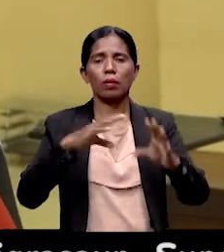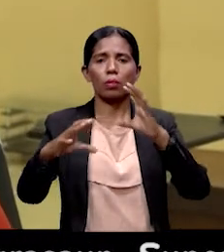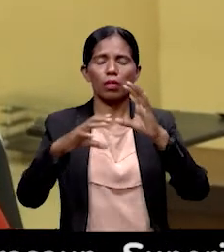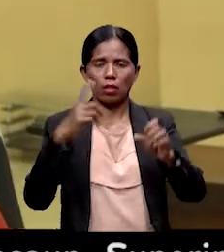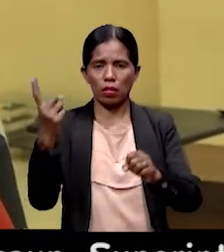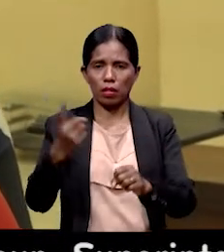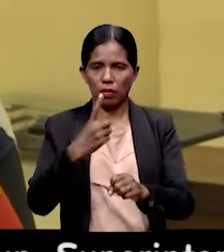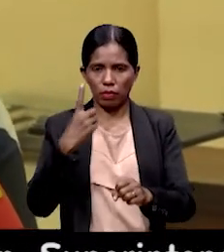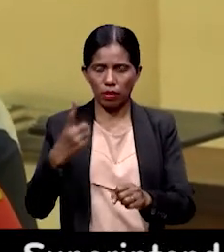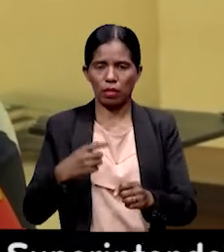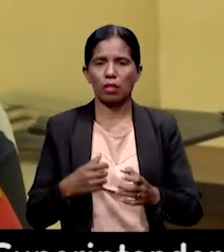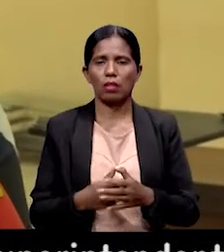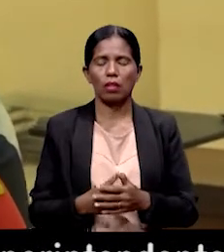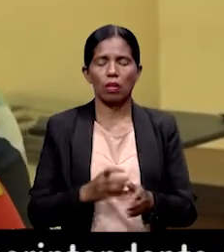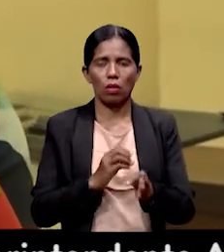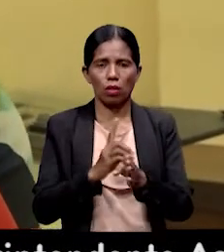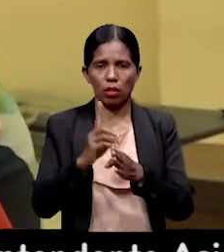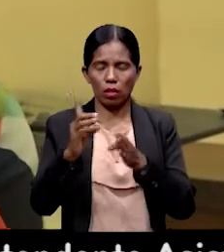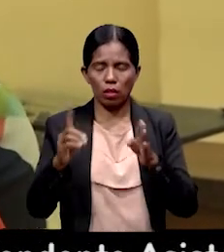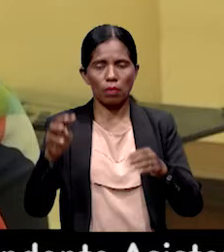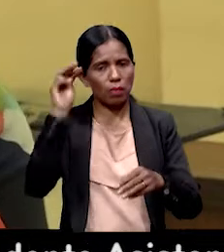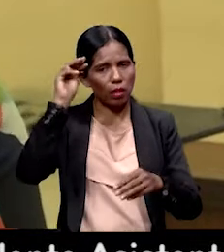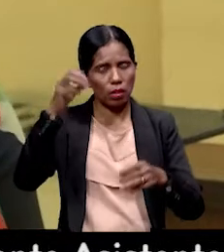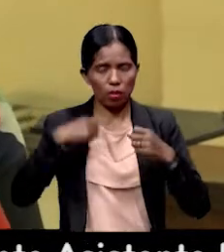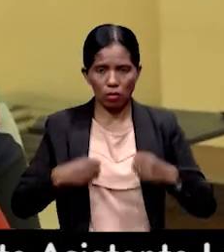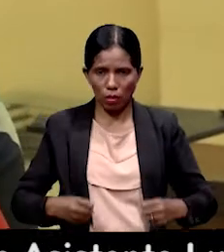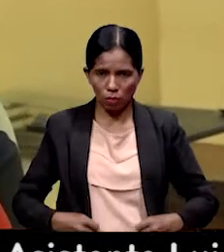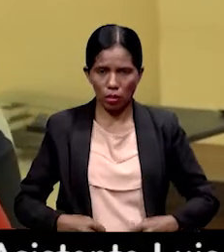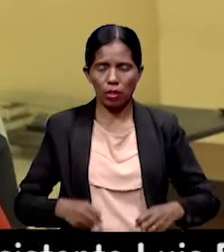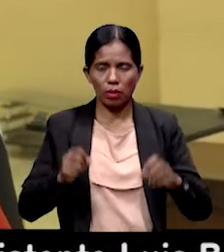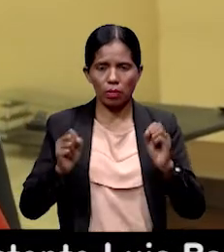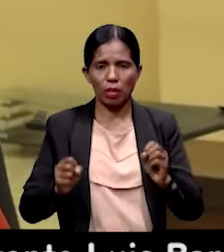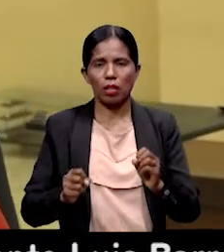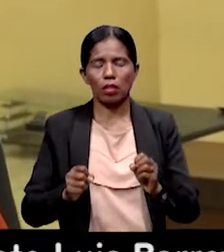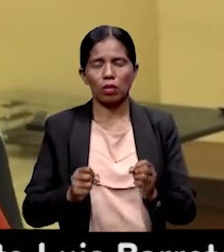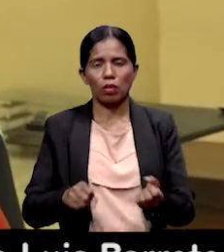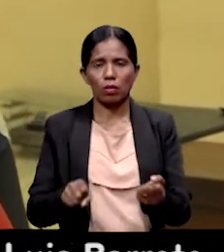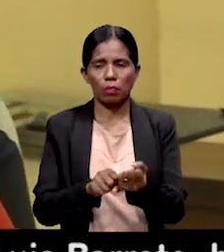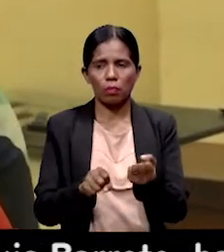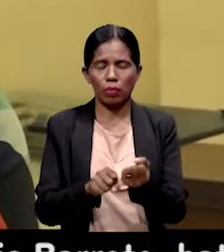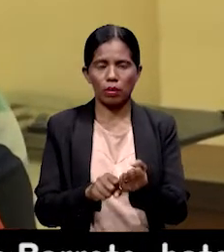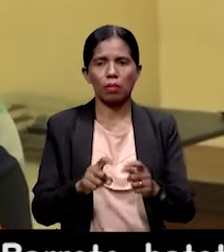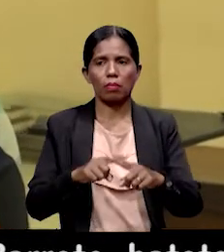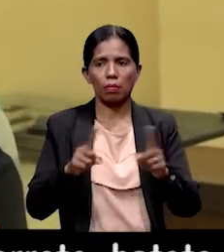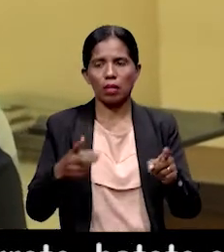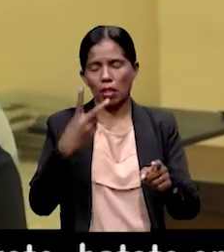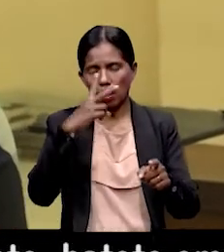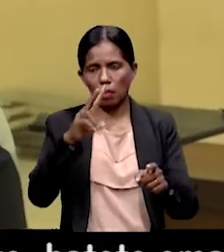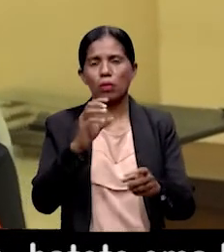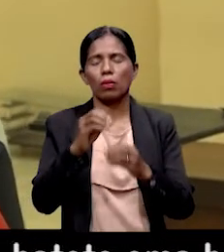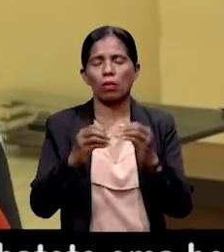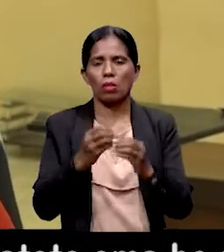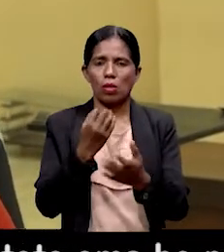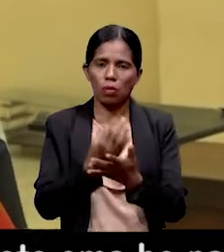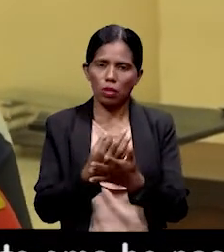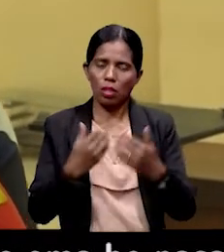ho. Direção Ministério Saúde relevante, atau bela apoio, mas bem depende mas para orçamento.